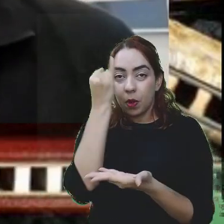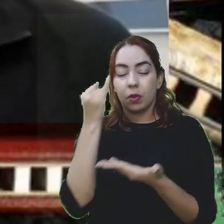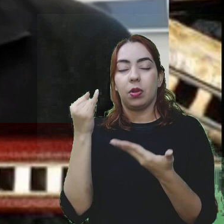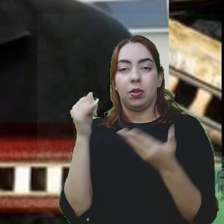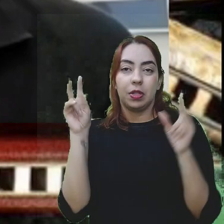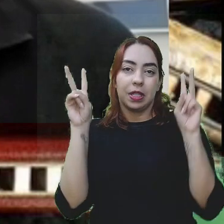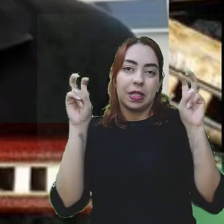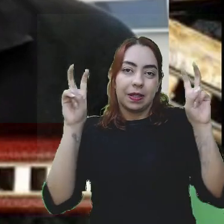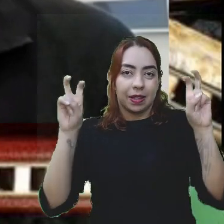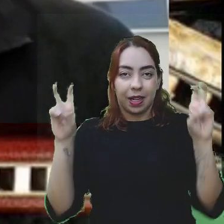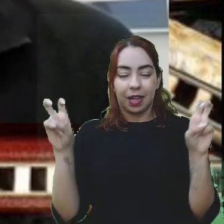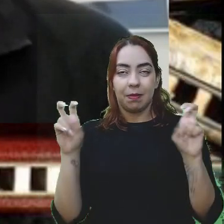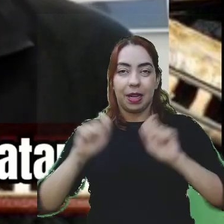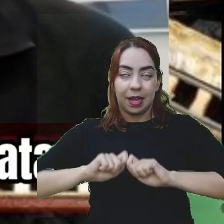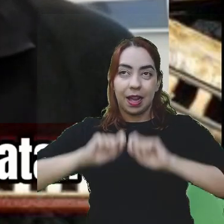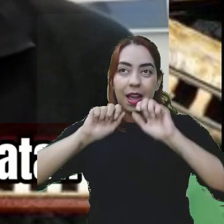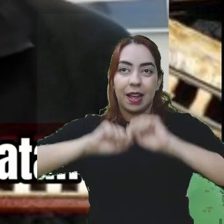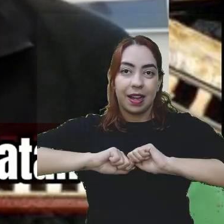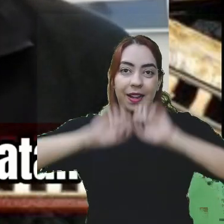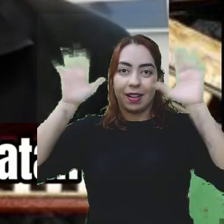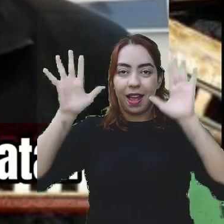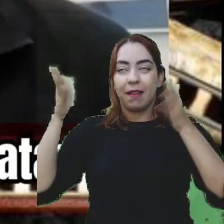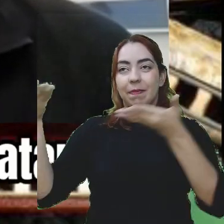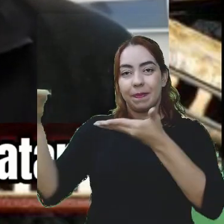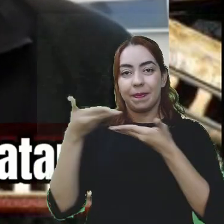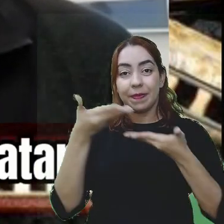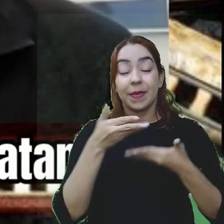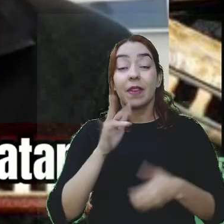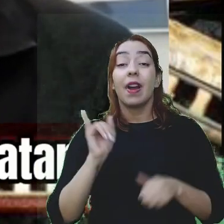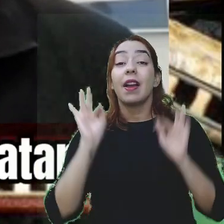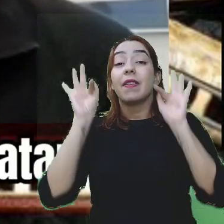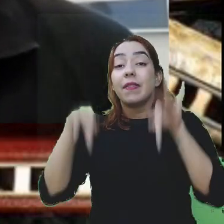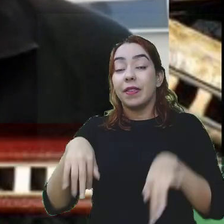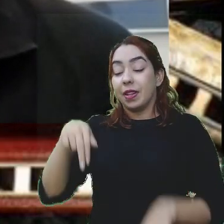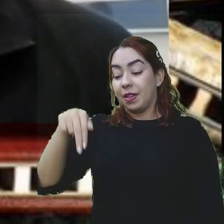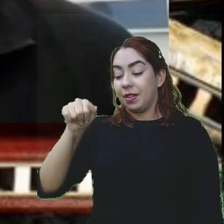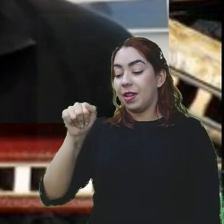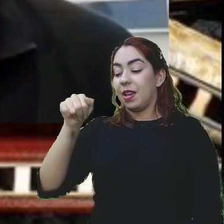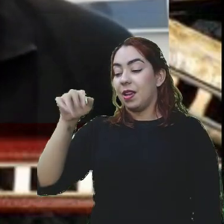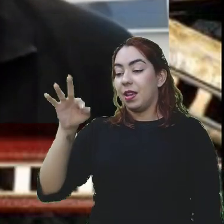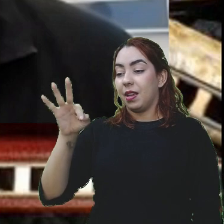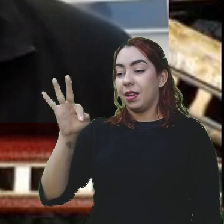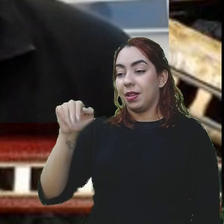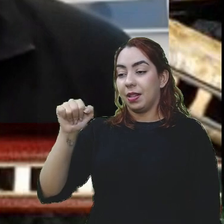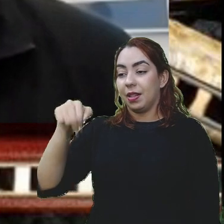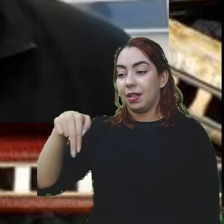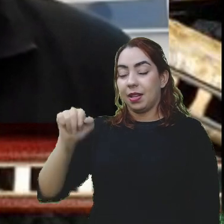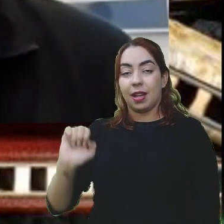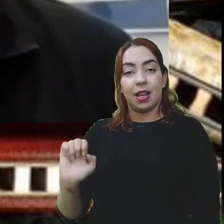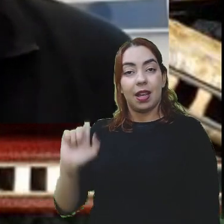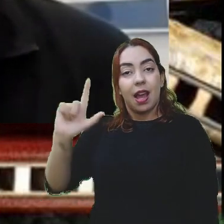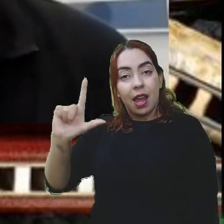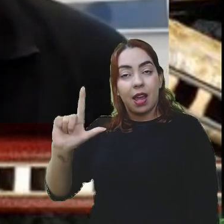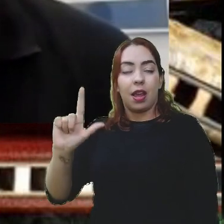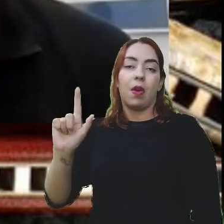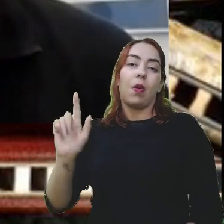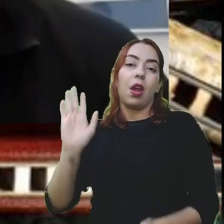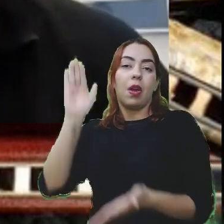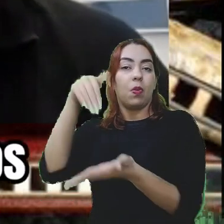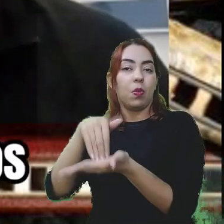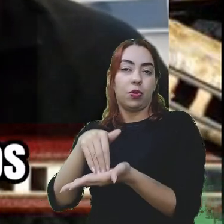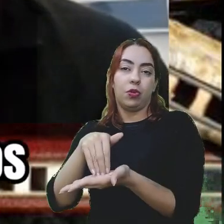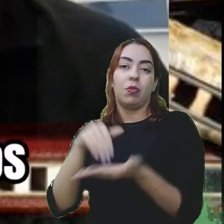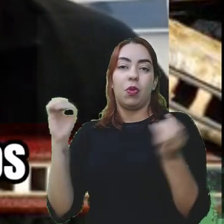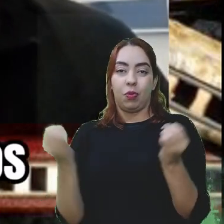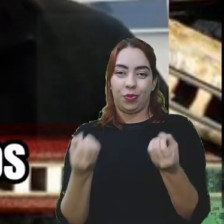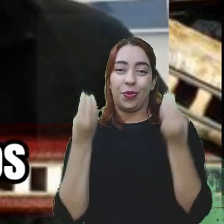ampliar a participação. Claro. E a gente encerra com Natanael Pereira, Natan, tocando aqui em Fortaleza, fazendo um showzinho